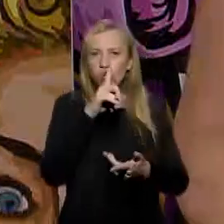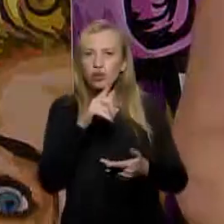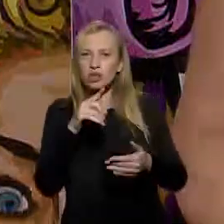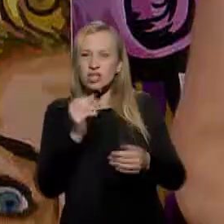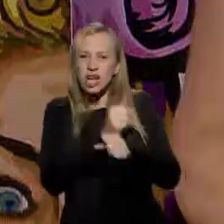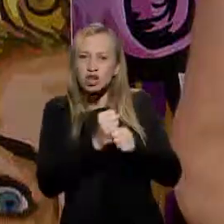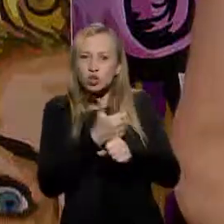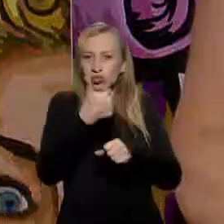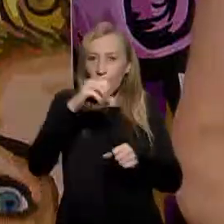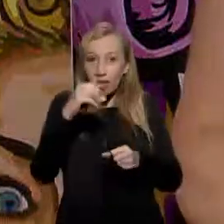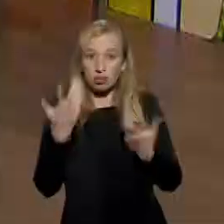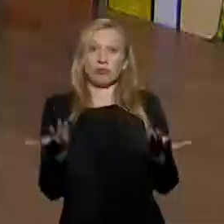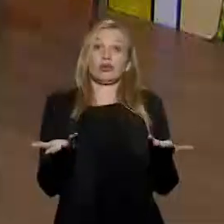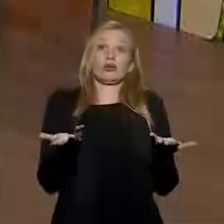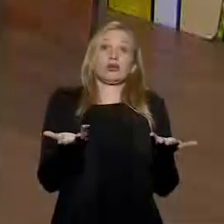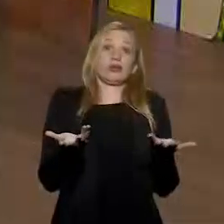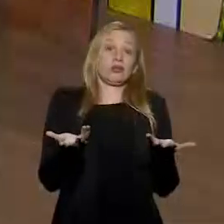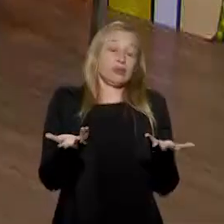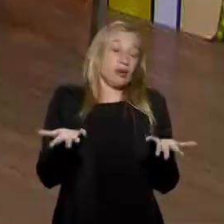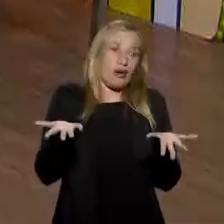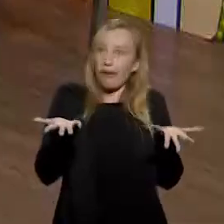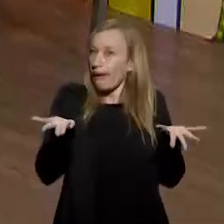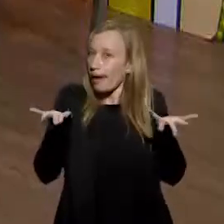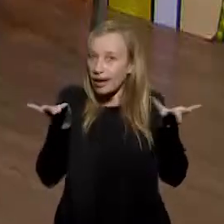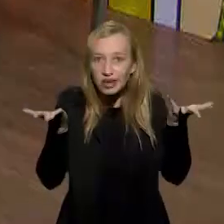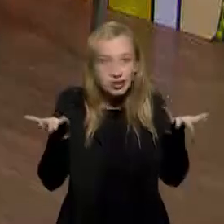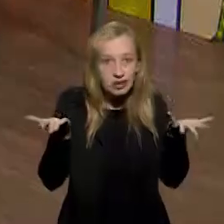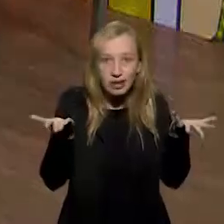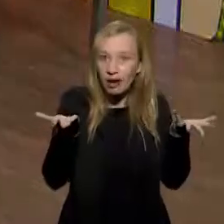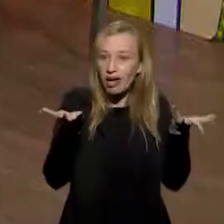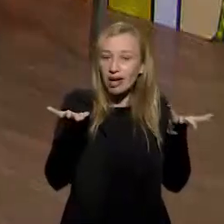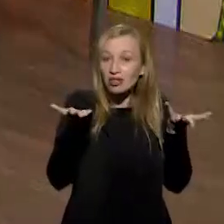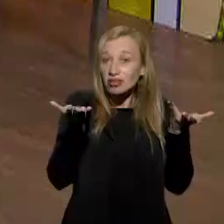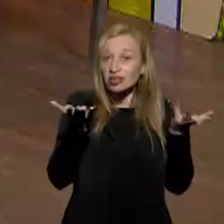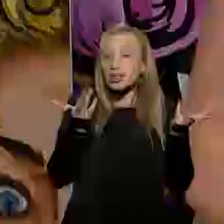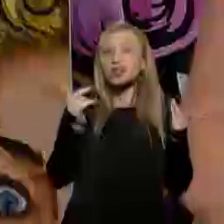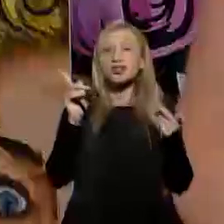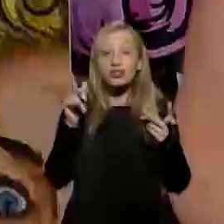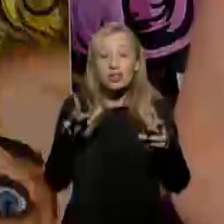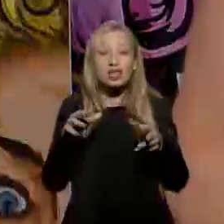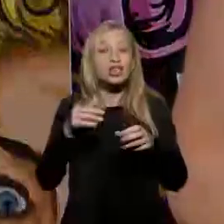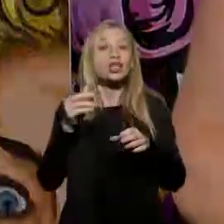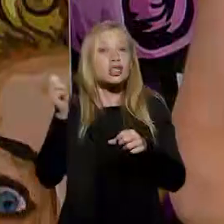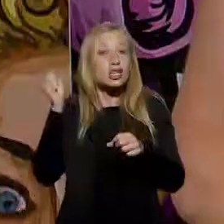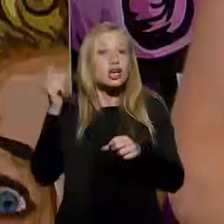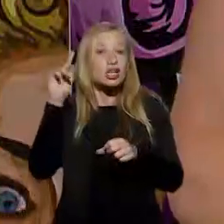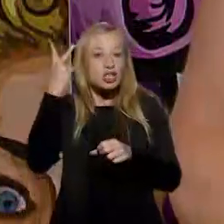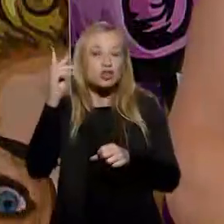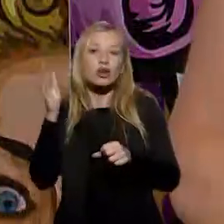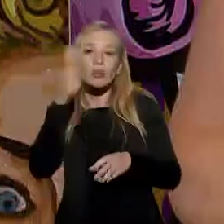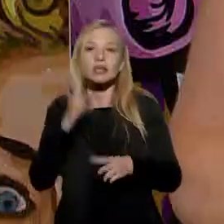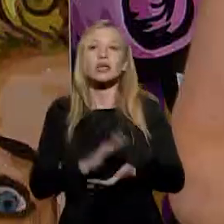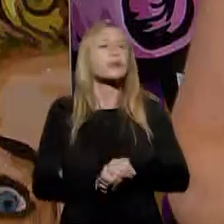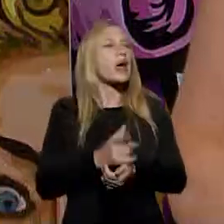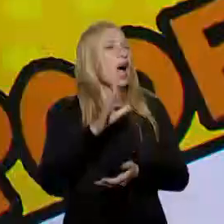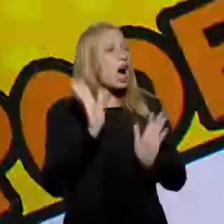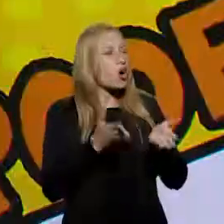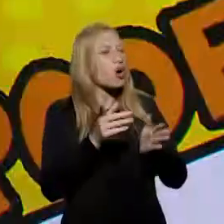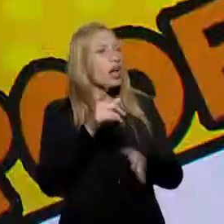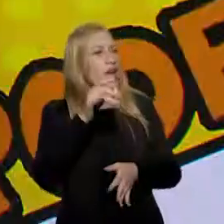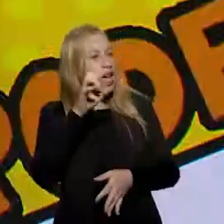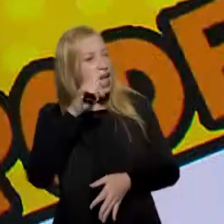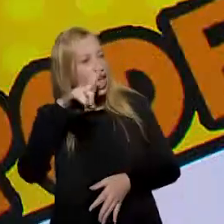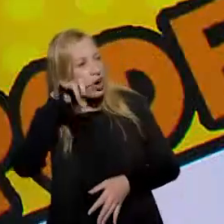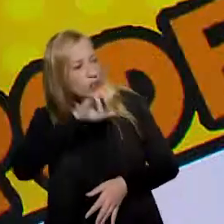né isso é é absolutamente atípico dentro do da história brasileira agora você